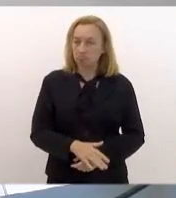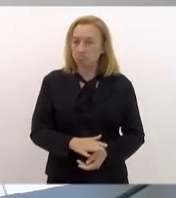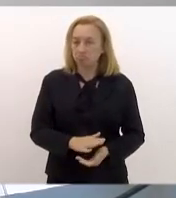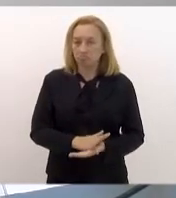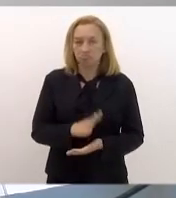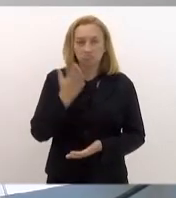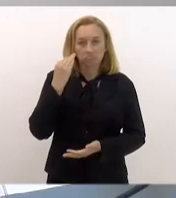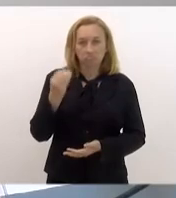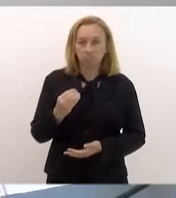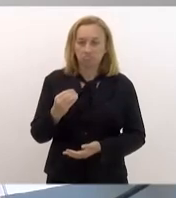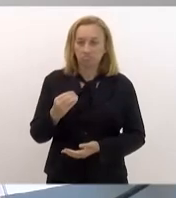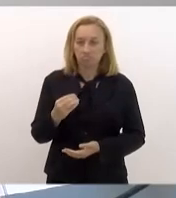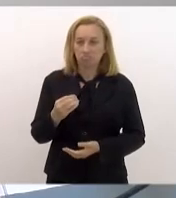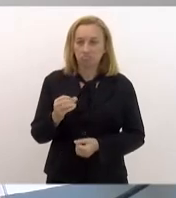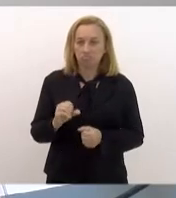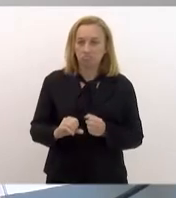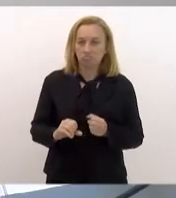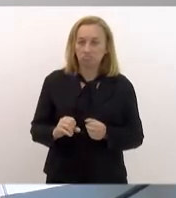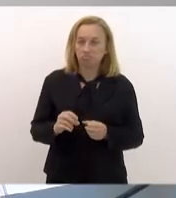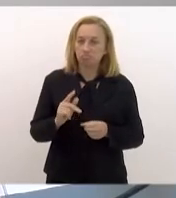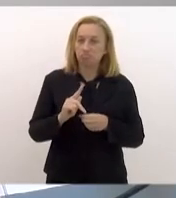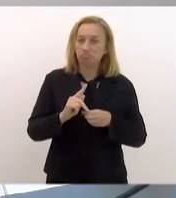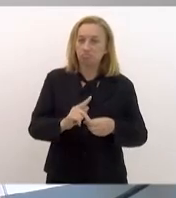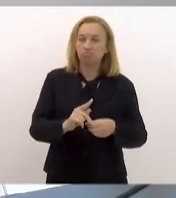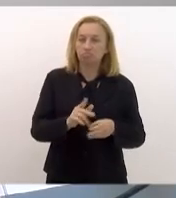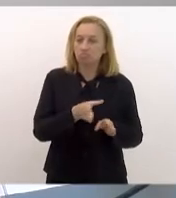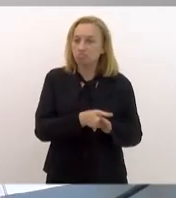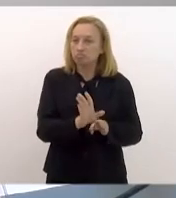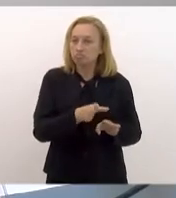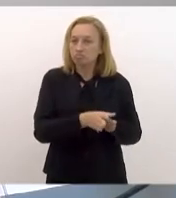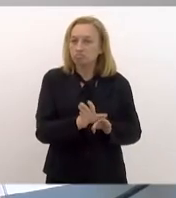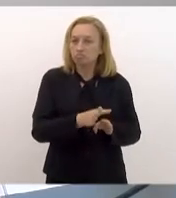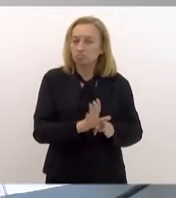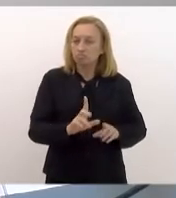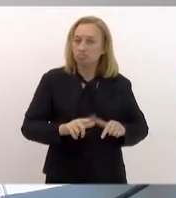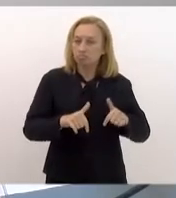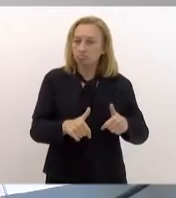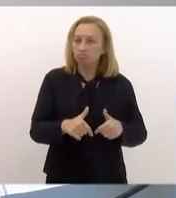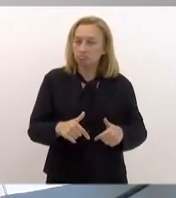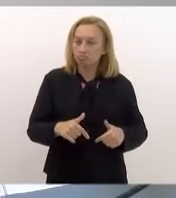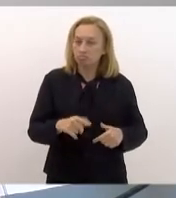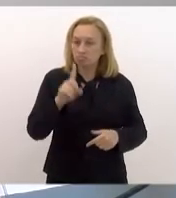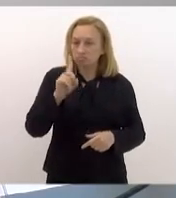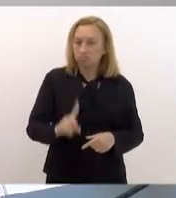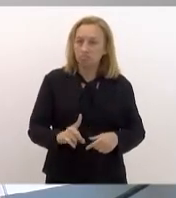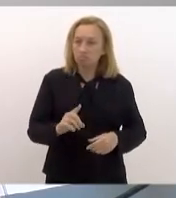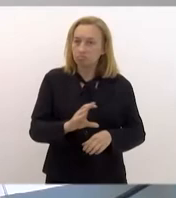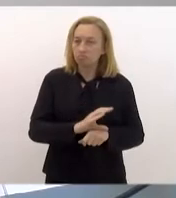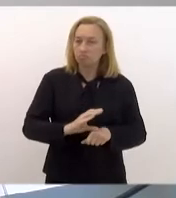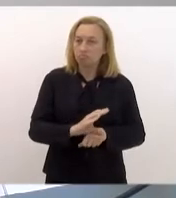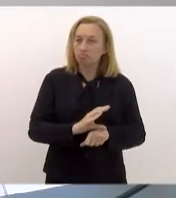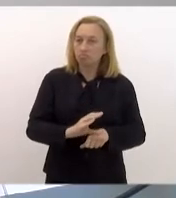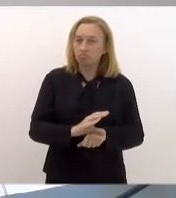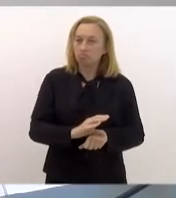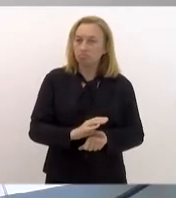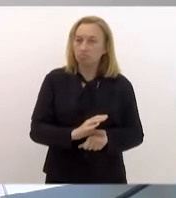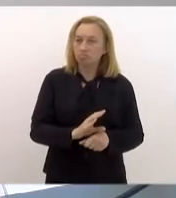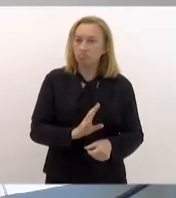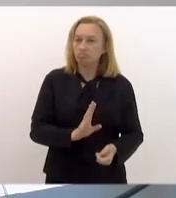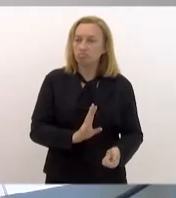fazer, orientou a procuradoria para entrar com uma ação direta de inconstitucionalidade por vício